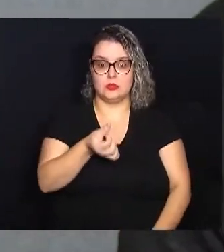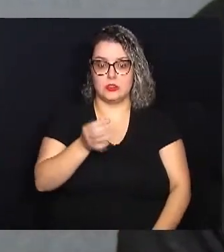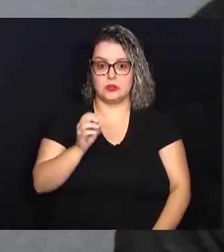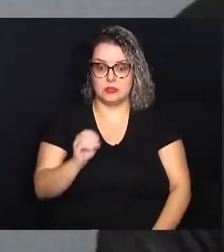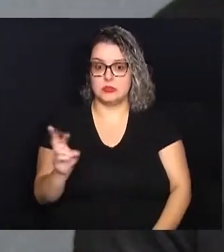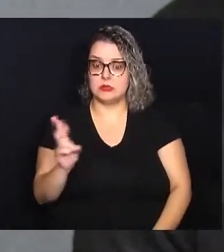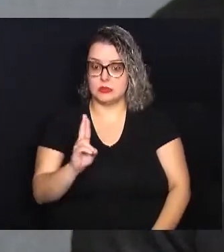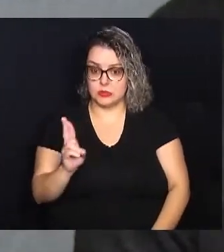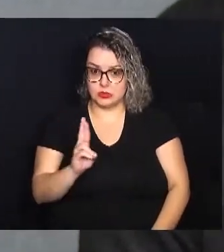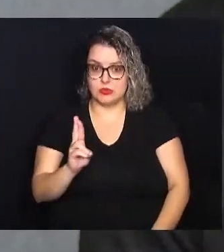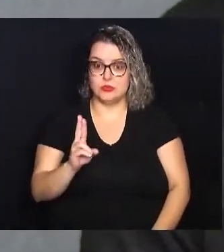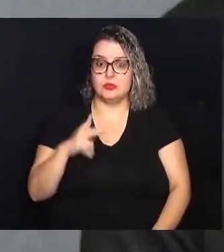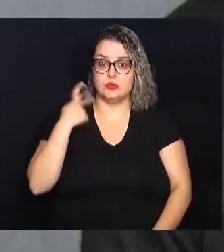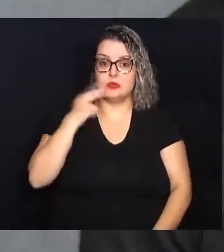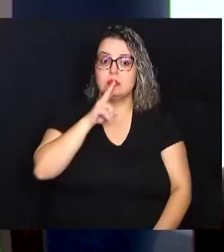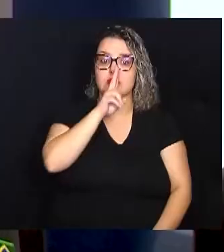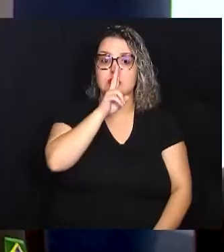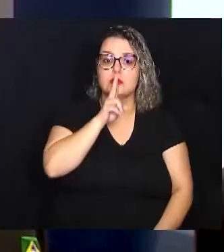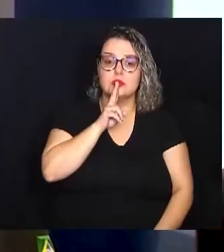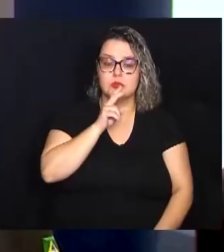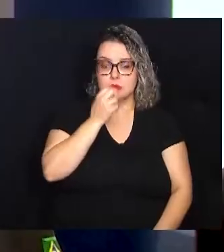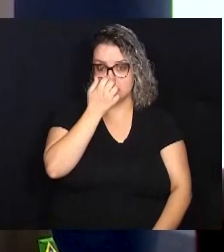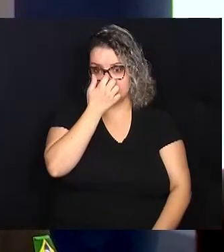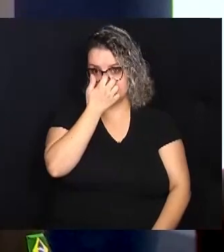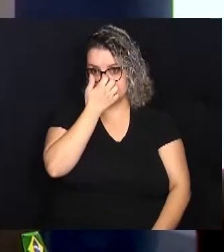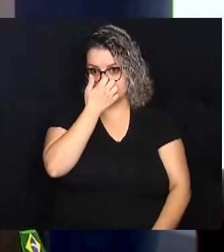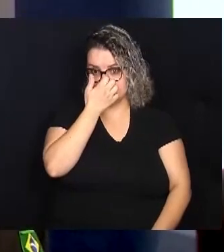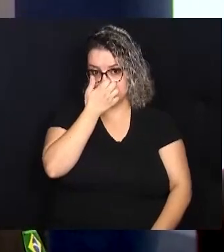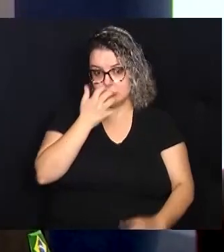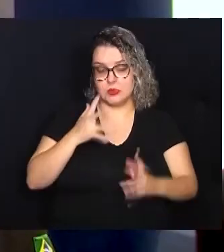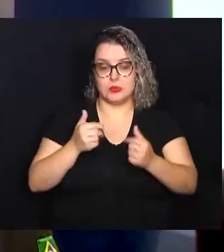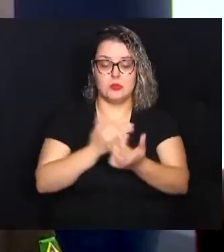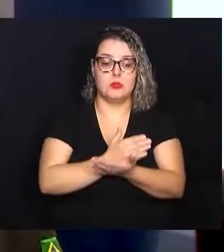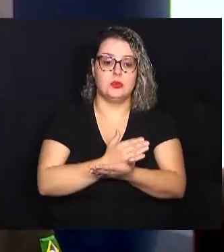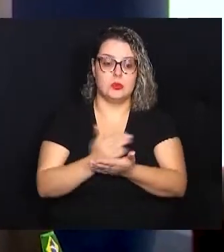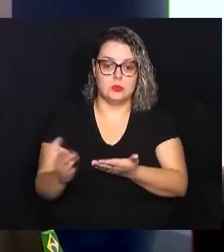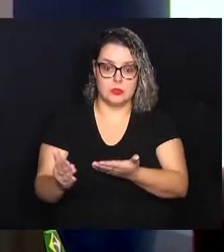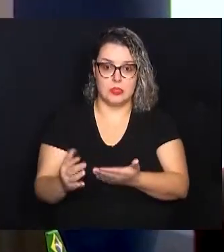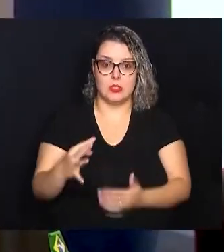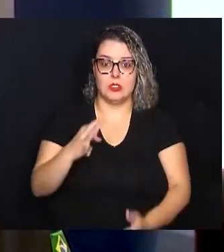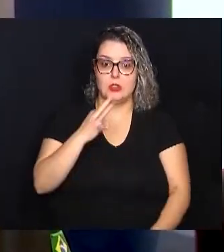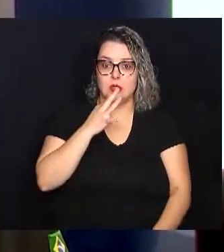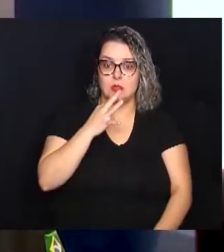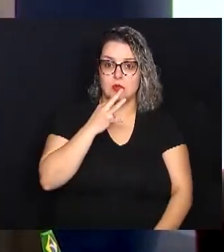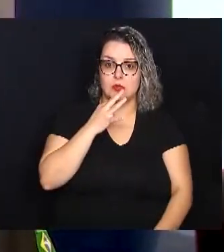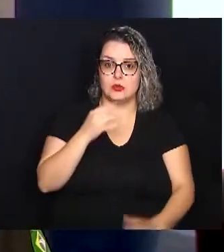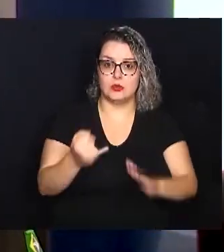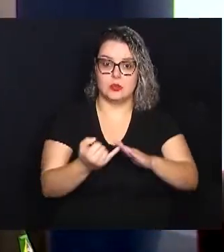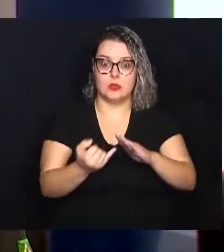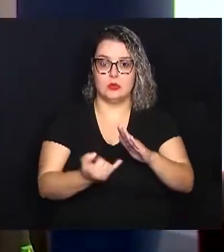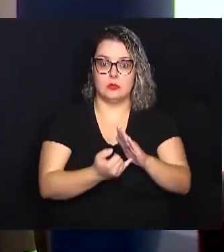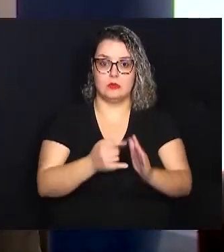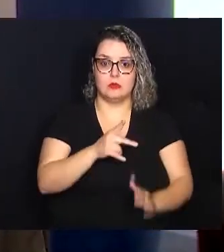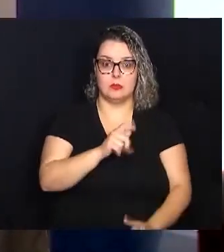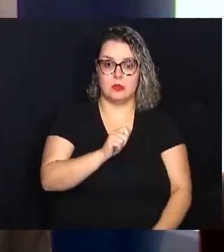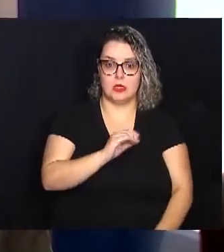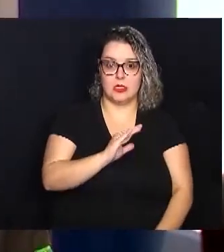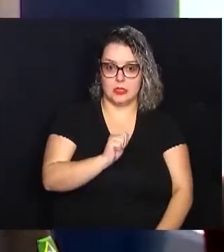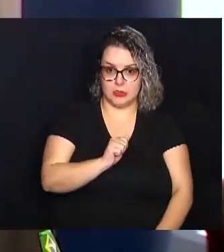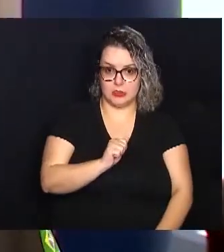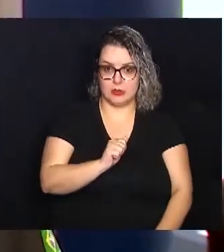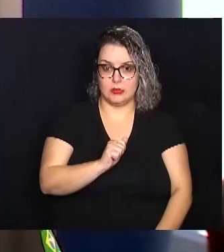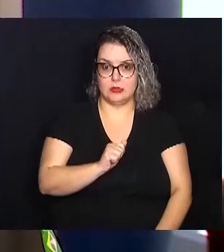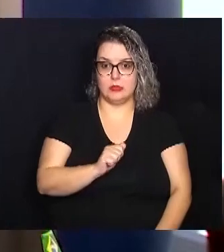1.260.000 do vereador Nelson Osseri. Tudo começou quando eu conheci a instituição PAICA, né, na pessoa da